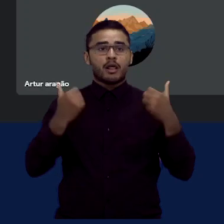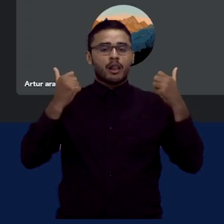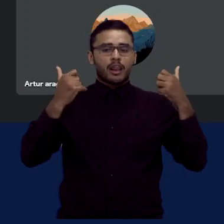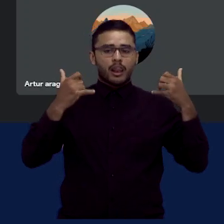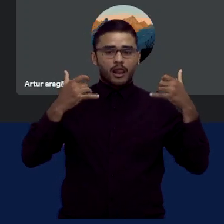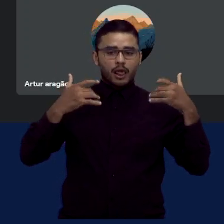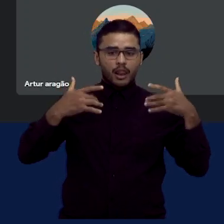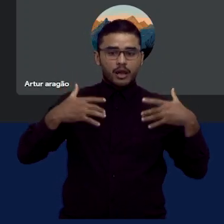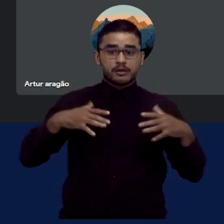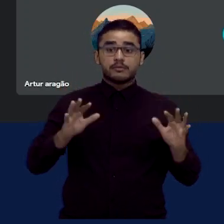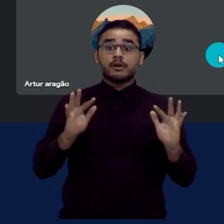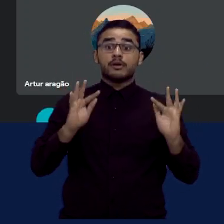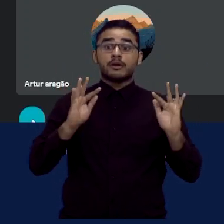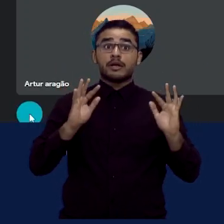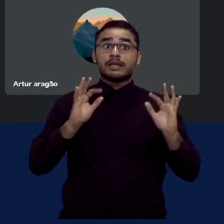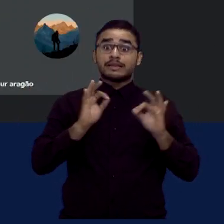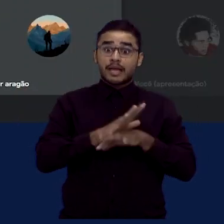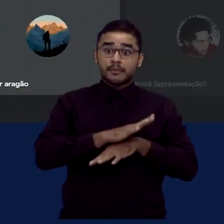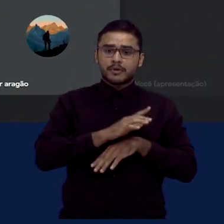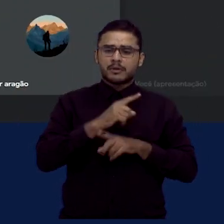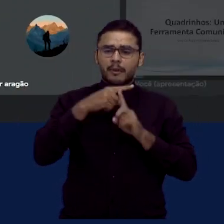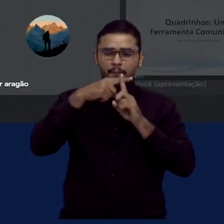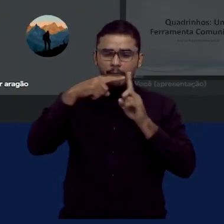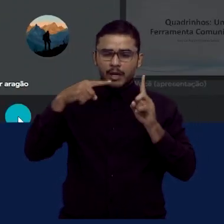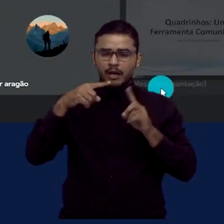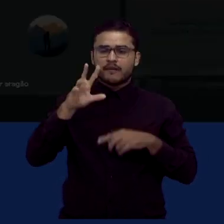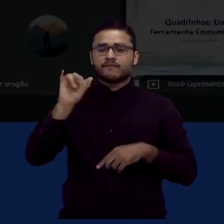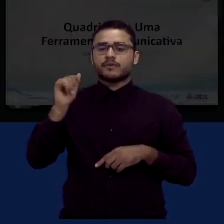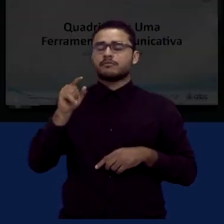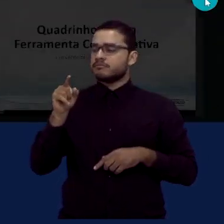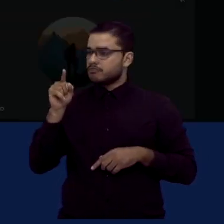gente vai puxando. Tudo bem para vocês, se é assim?